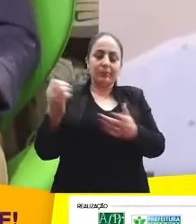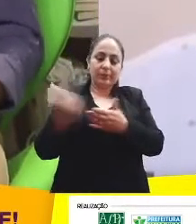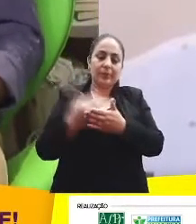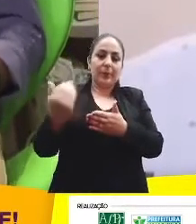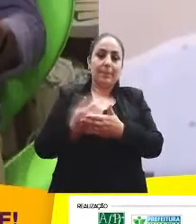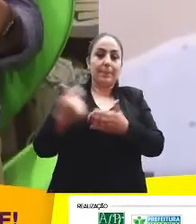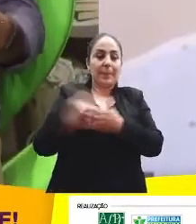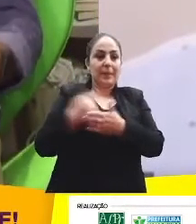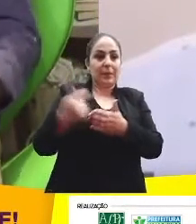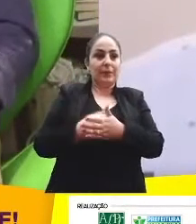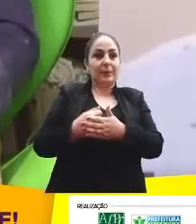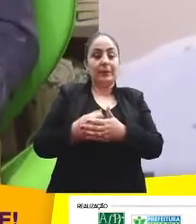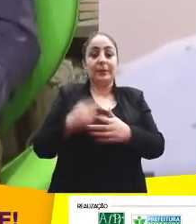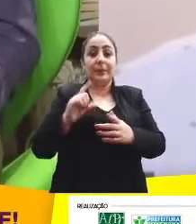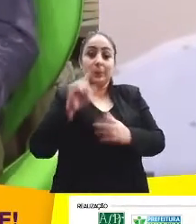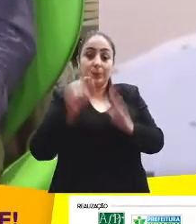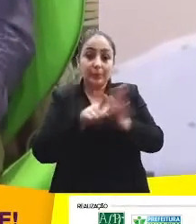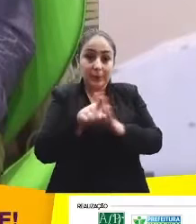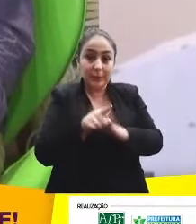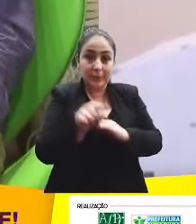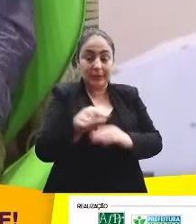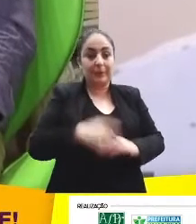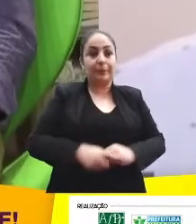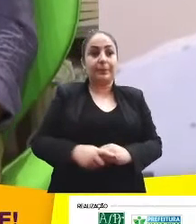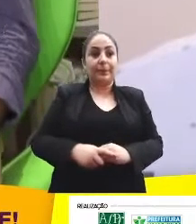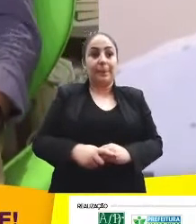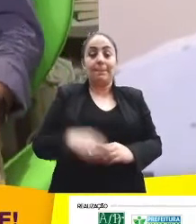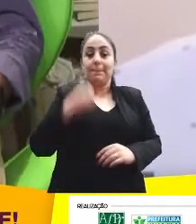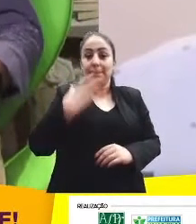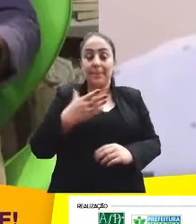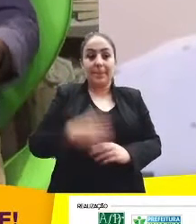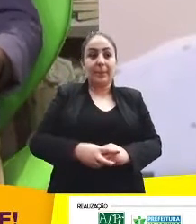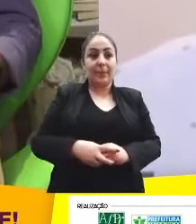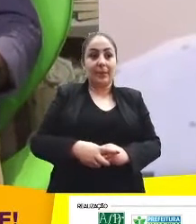recebendo as perguntas e vai repassando para ele. Então,